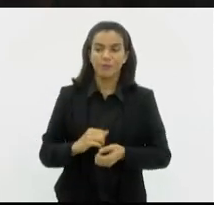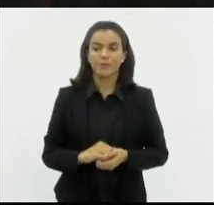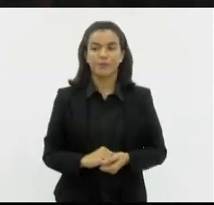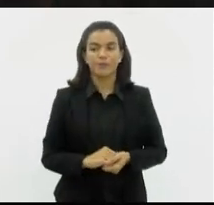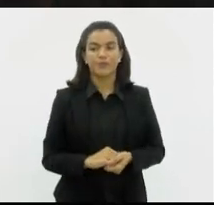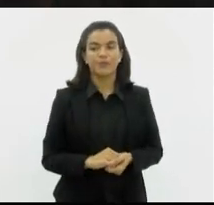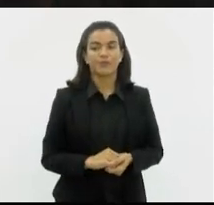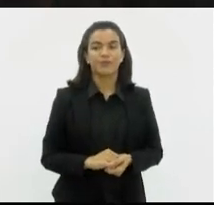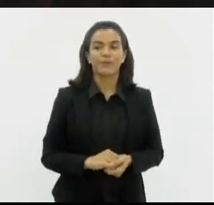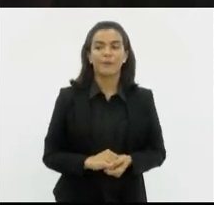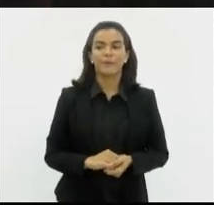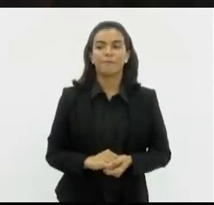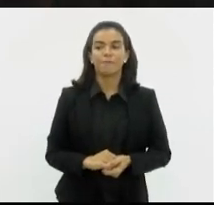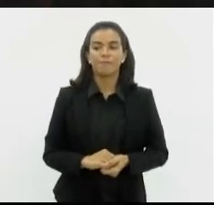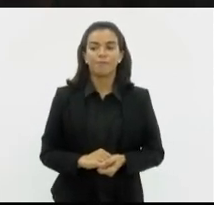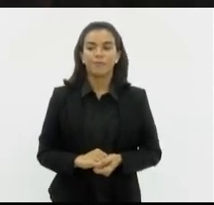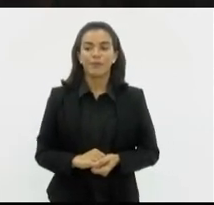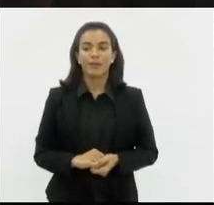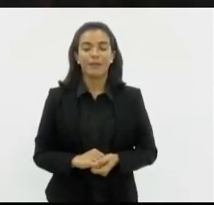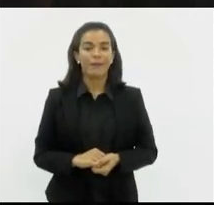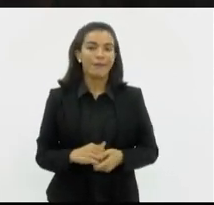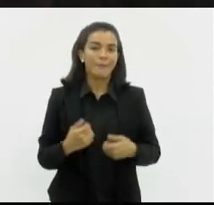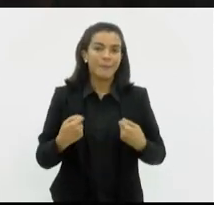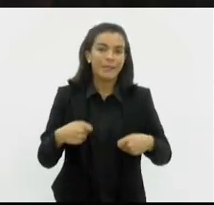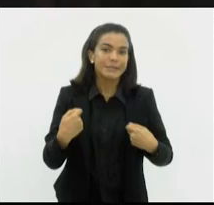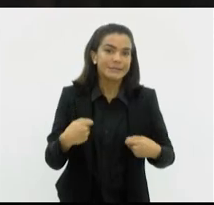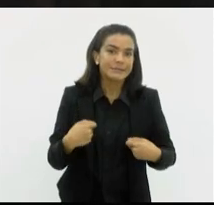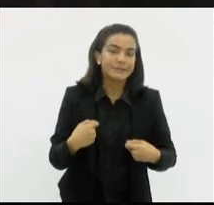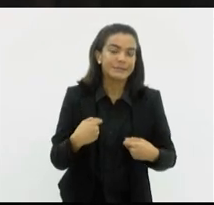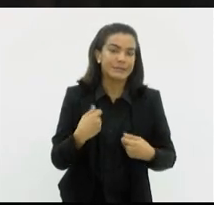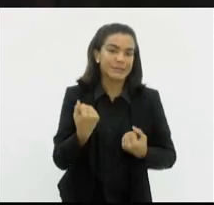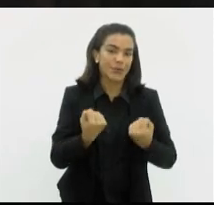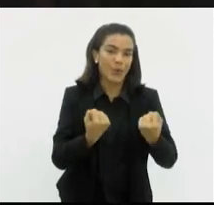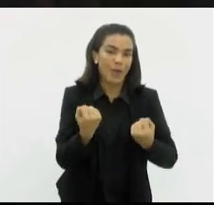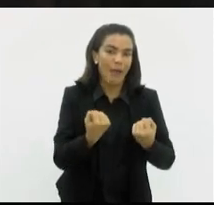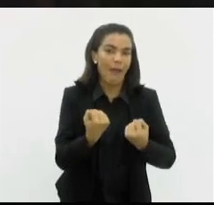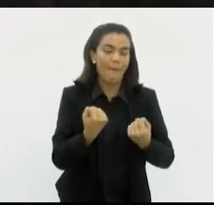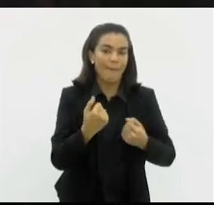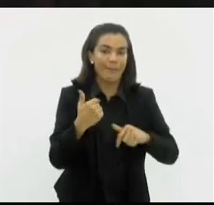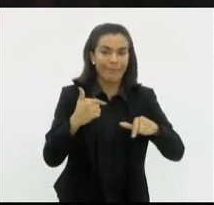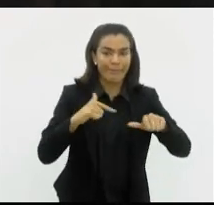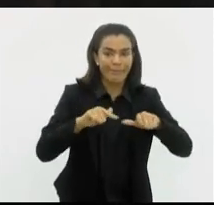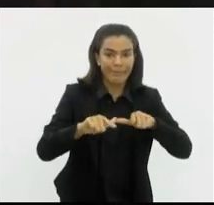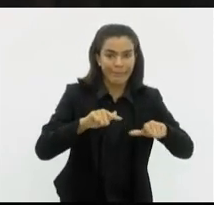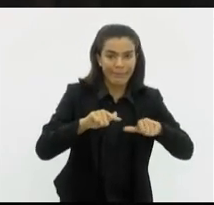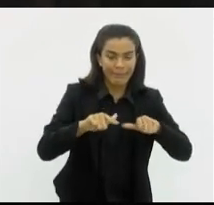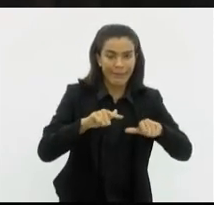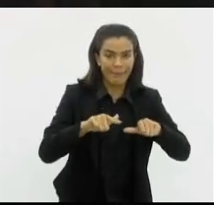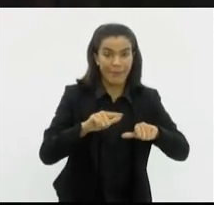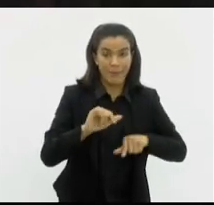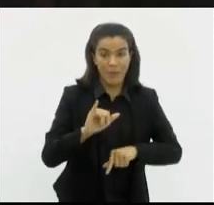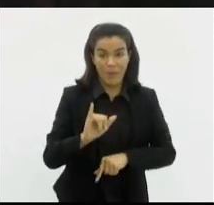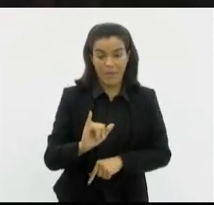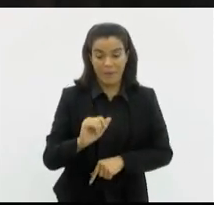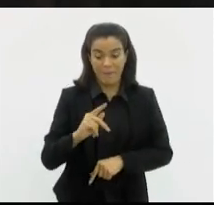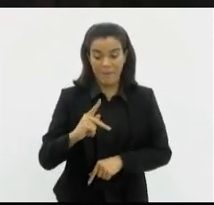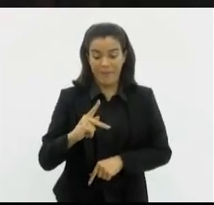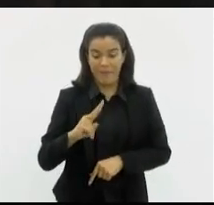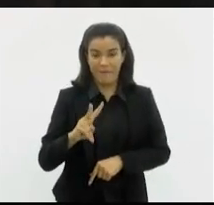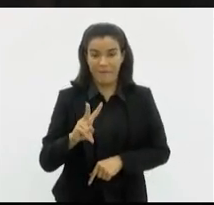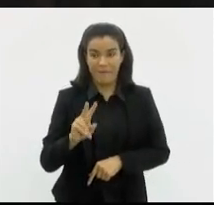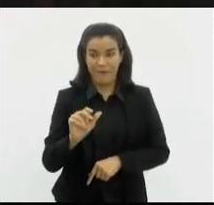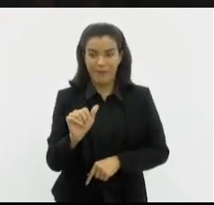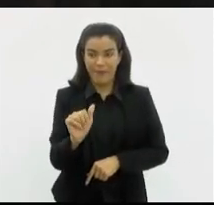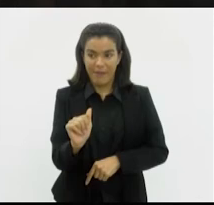e vivem desses veículos, é a sua fonte de trabalho. O IPVA,